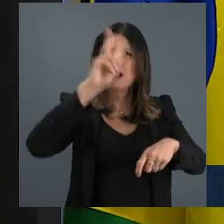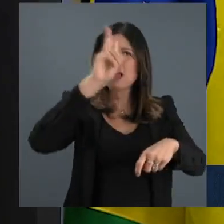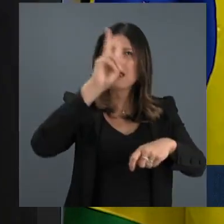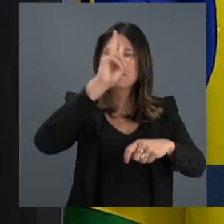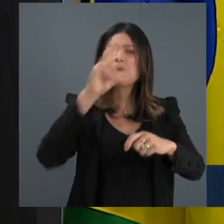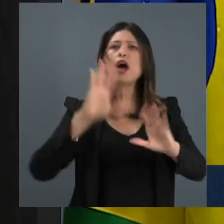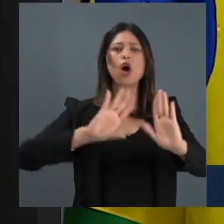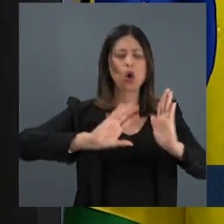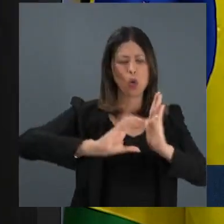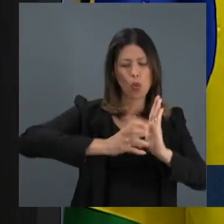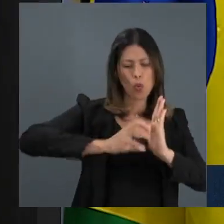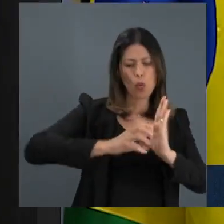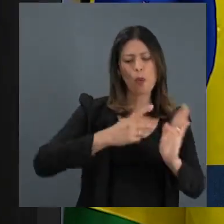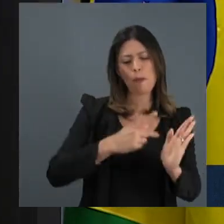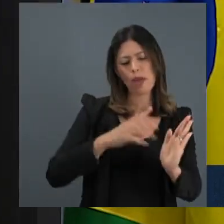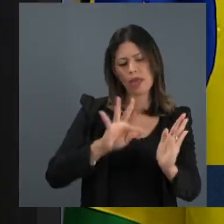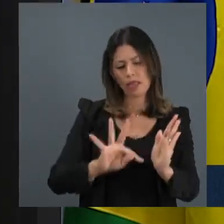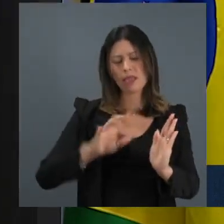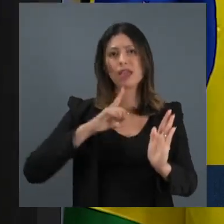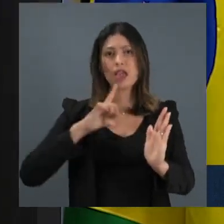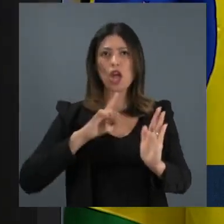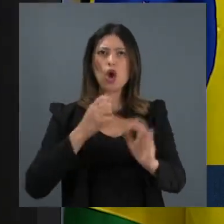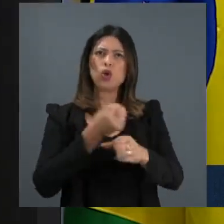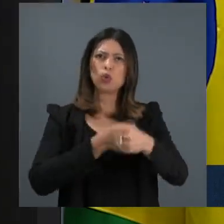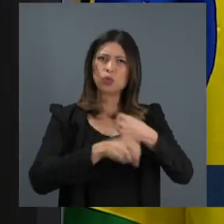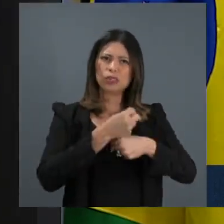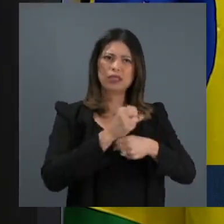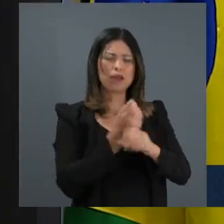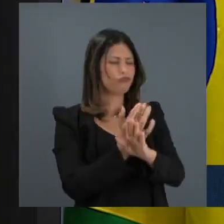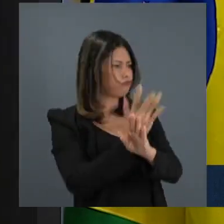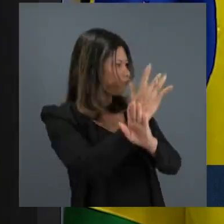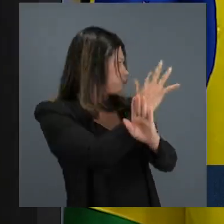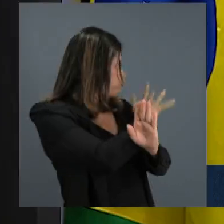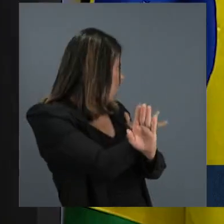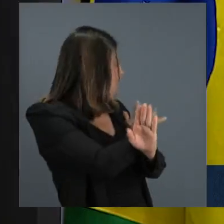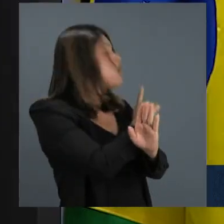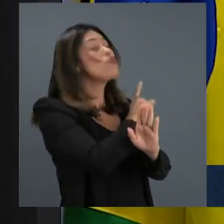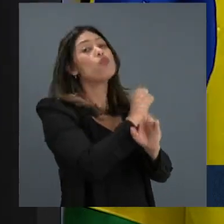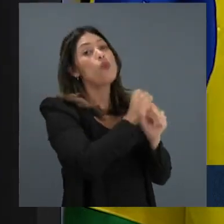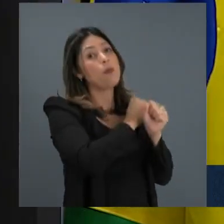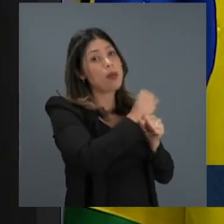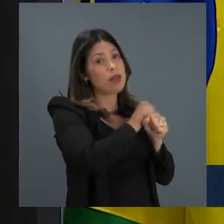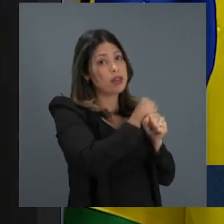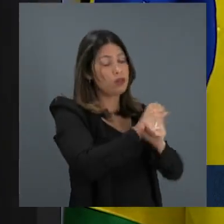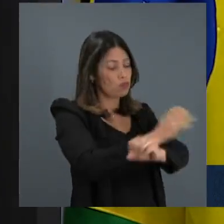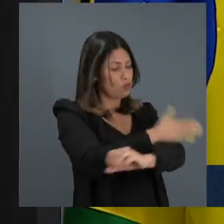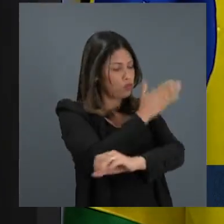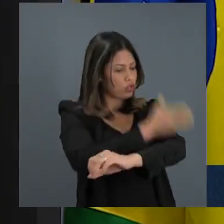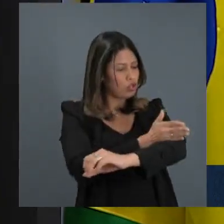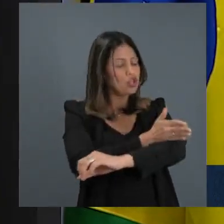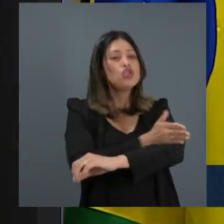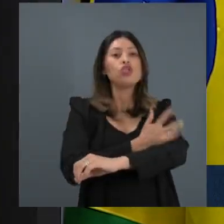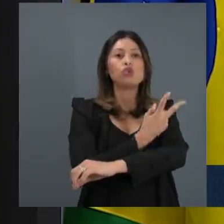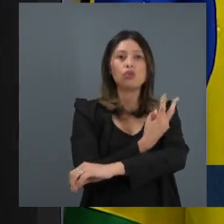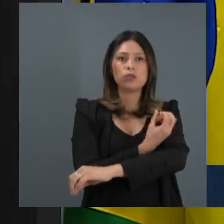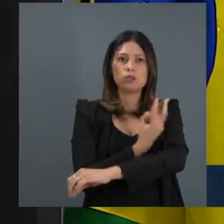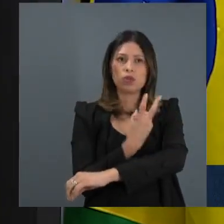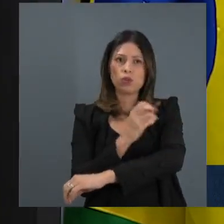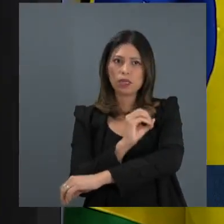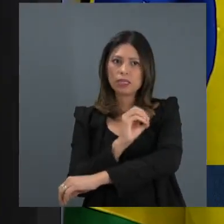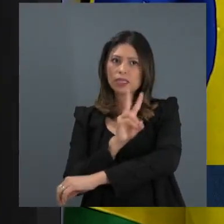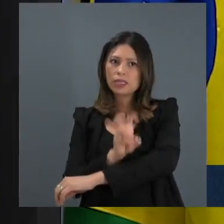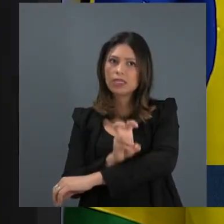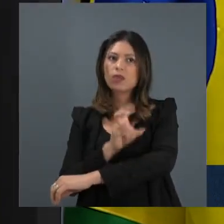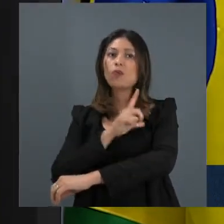e seus aliados nos últimos anos. Em 2005, ainda no primeiro governo de Lula, o ex-deputado